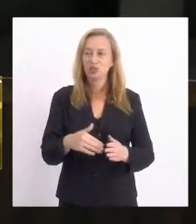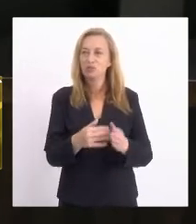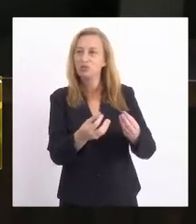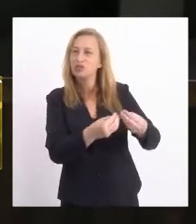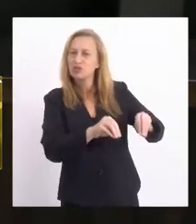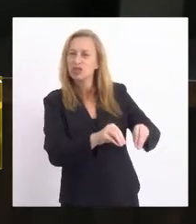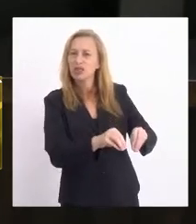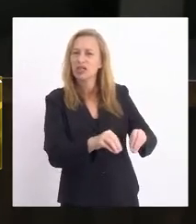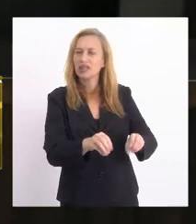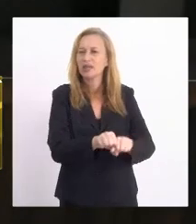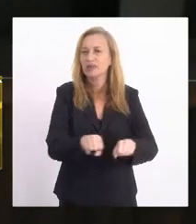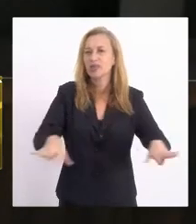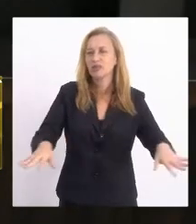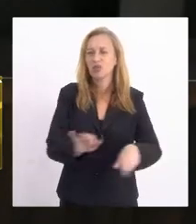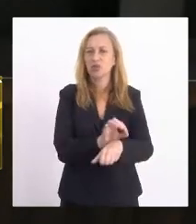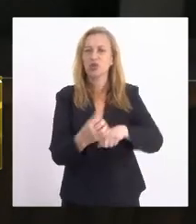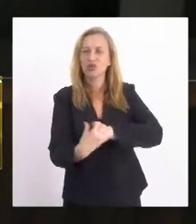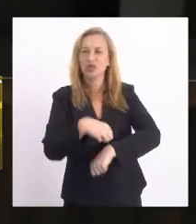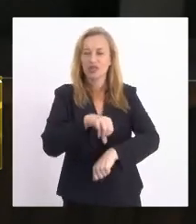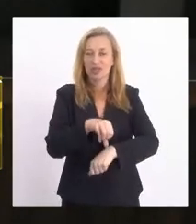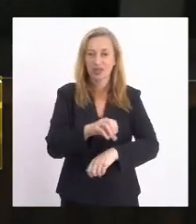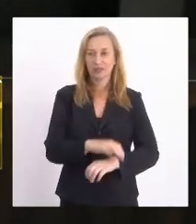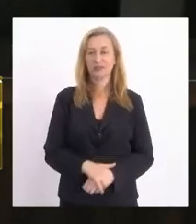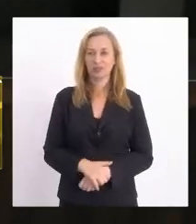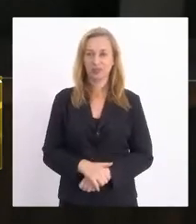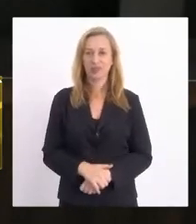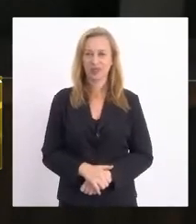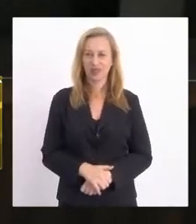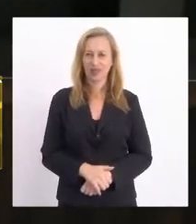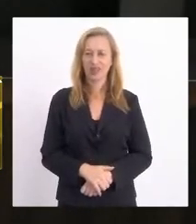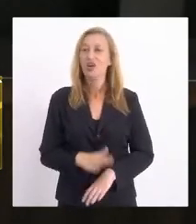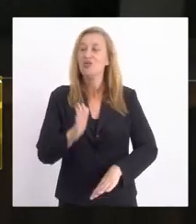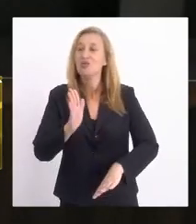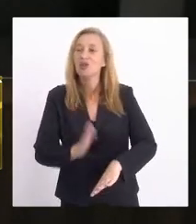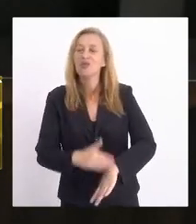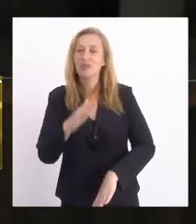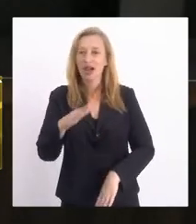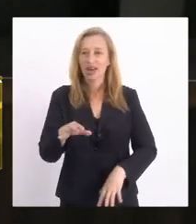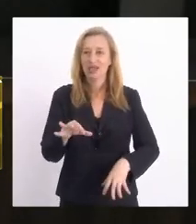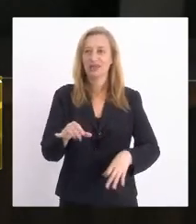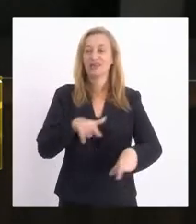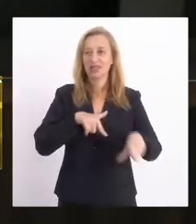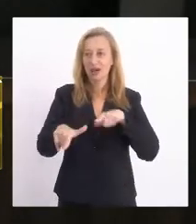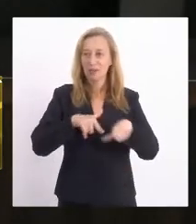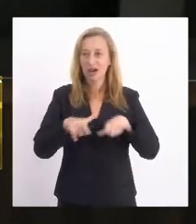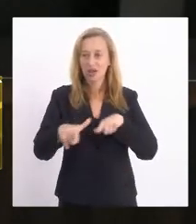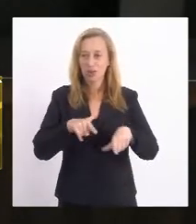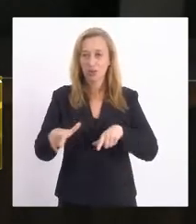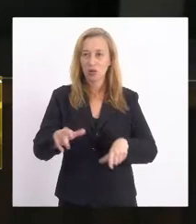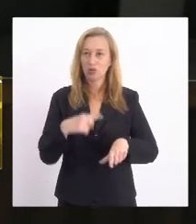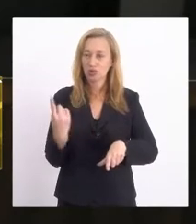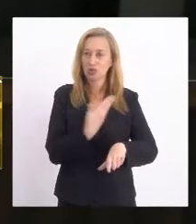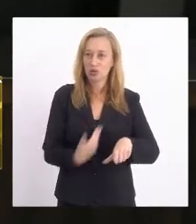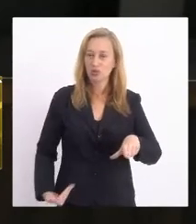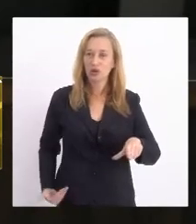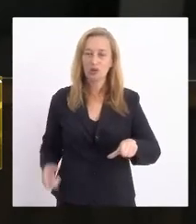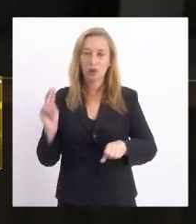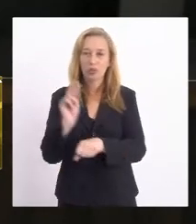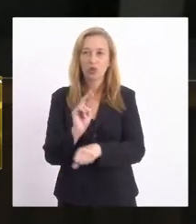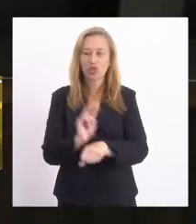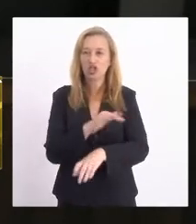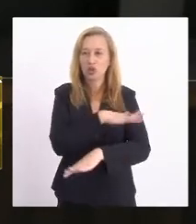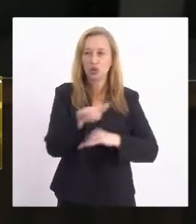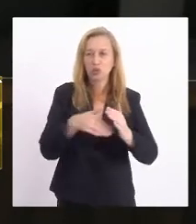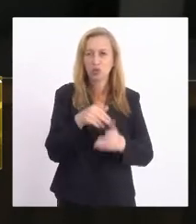pandemia do coronavírus o nosso governo foi o que mais trabalhou para proteger seu povo em toda América